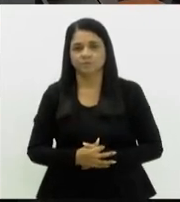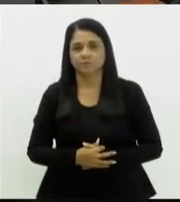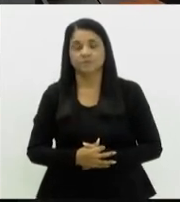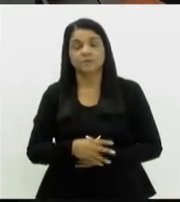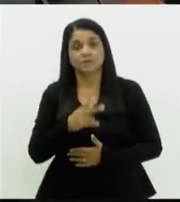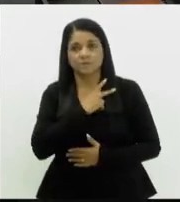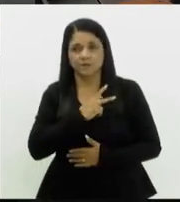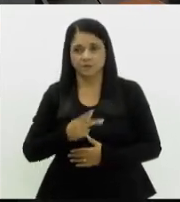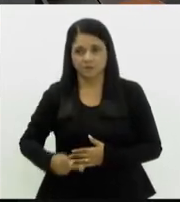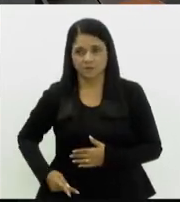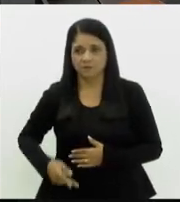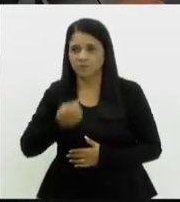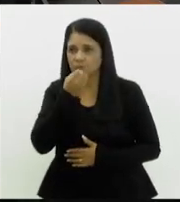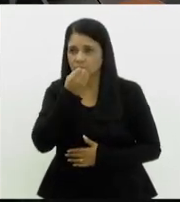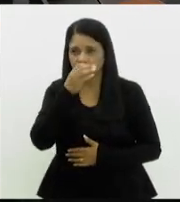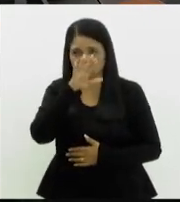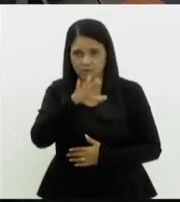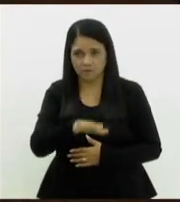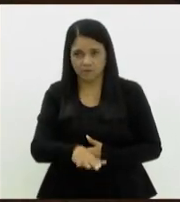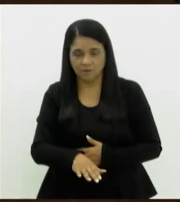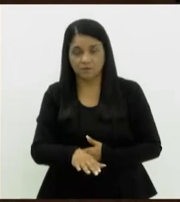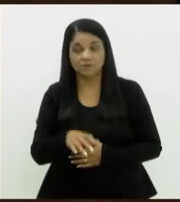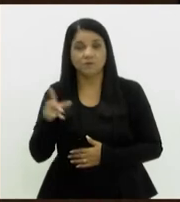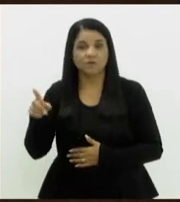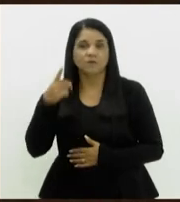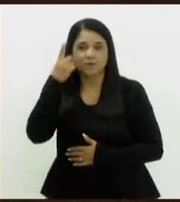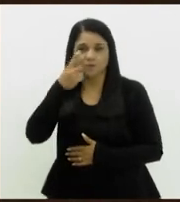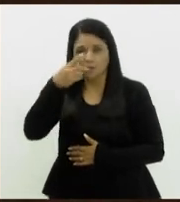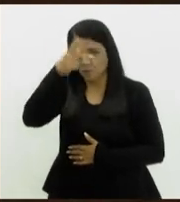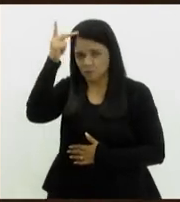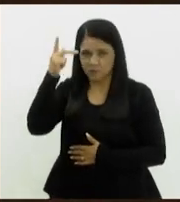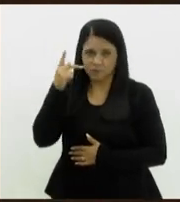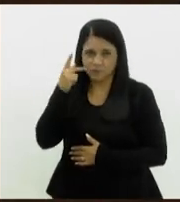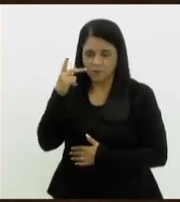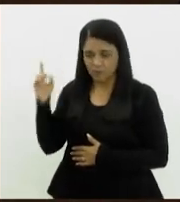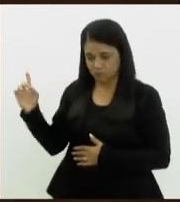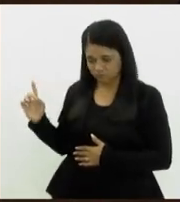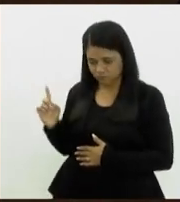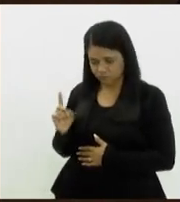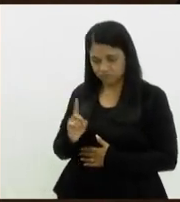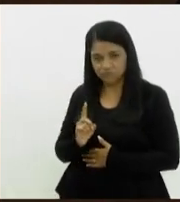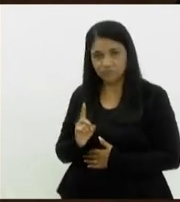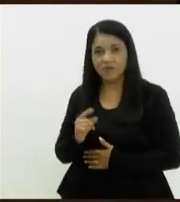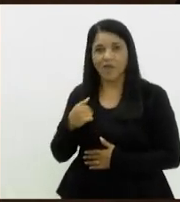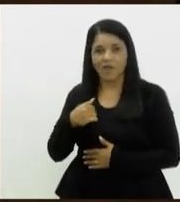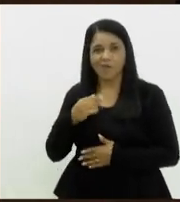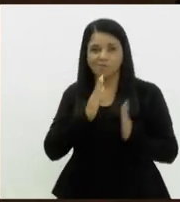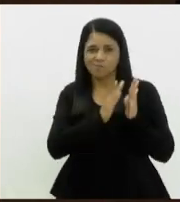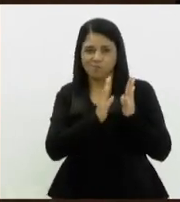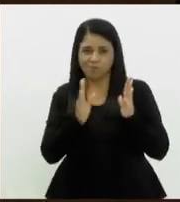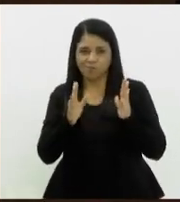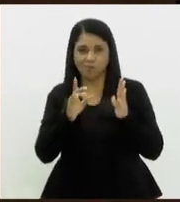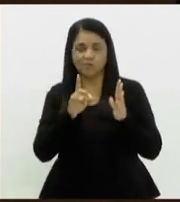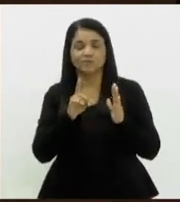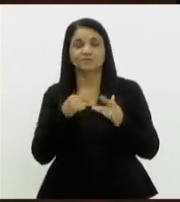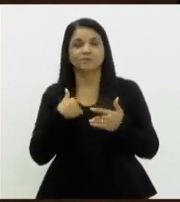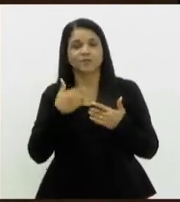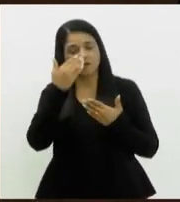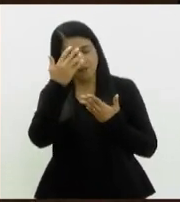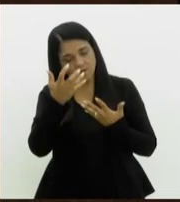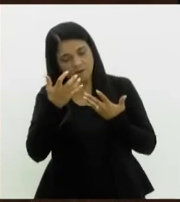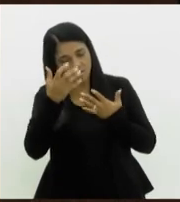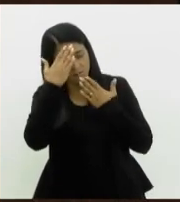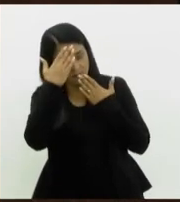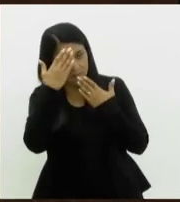Senhor presidente, boa tarde. Enquanto o deputado Luiz Paulo não chega até o microfone, um pela ordem, quero aqui agradecer